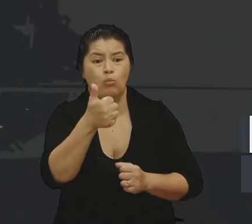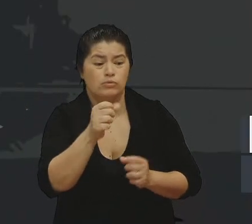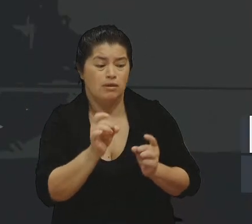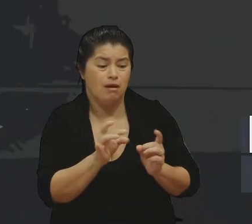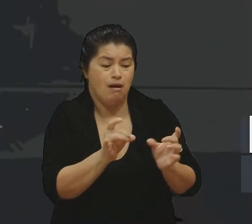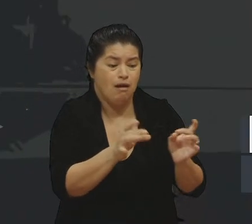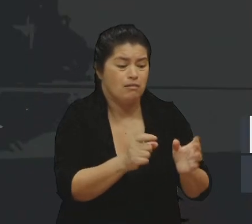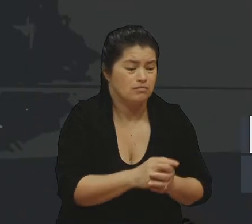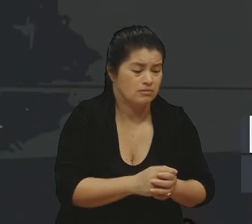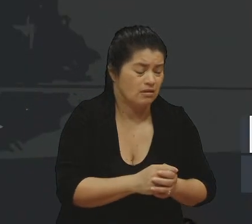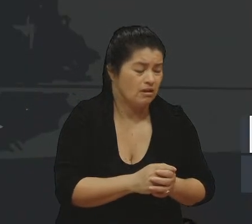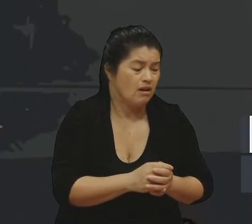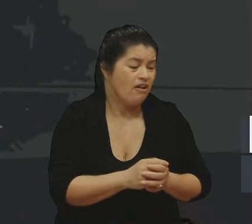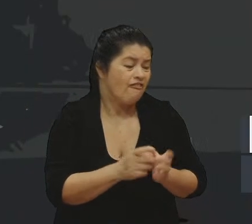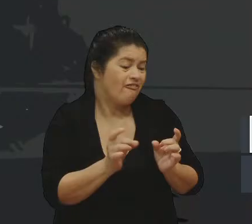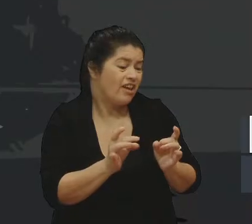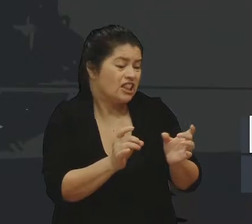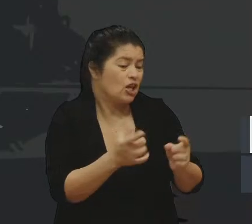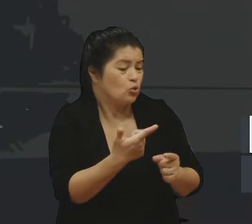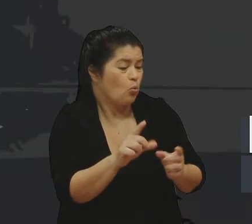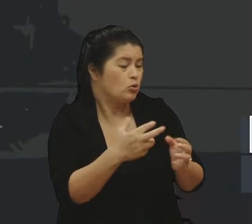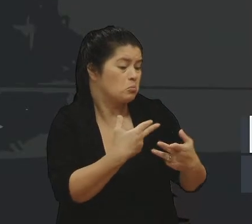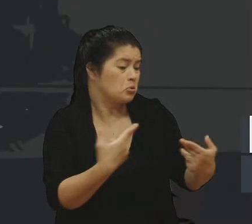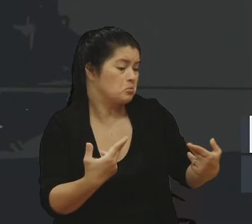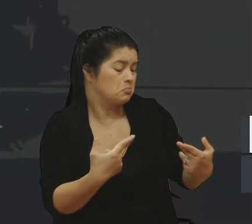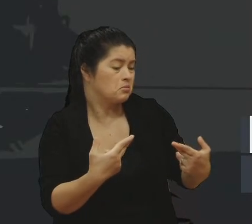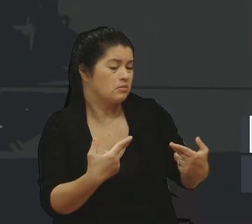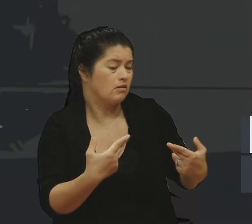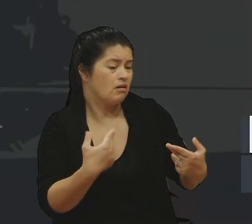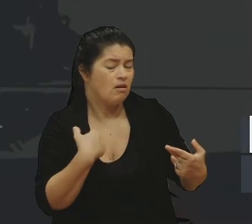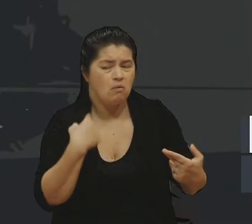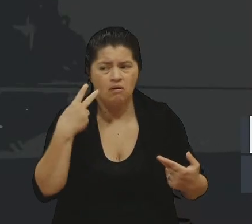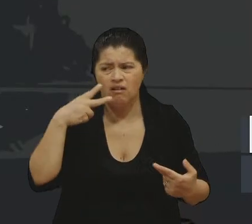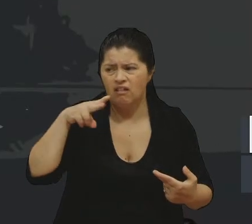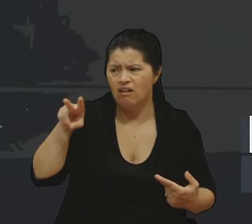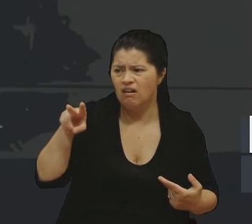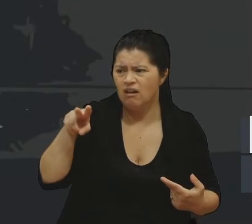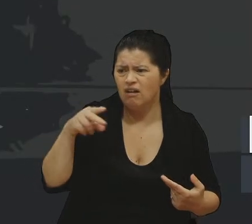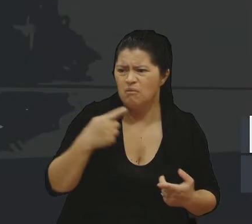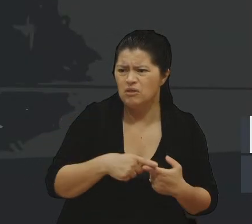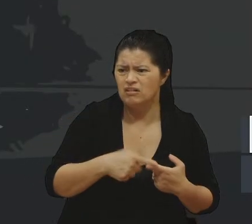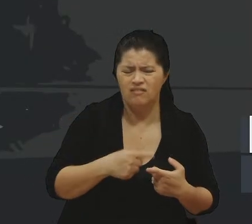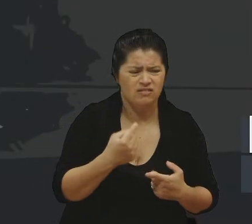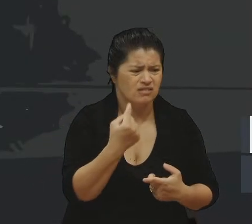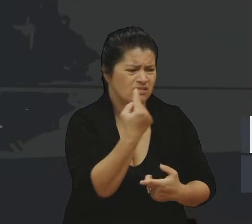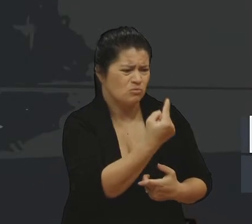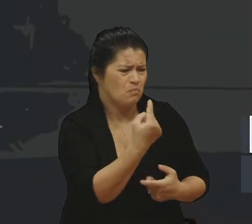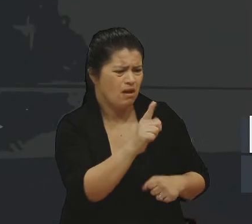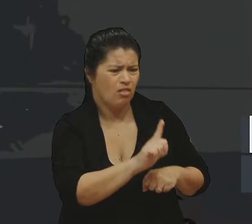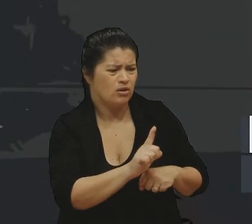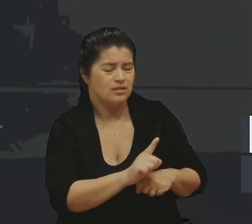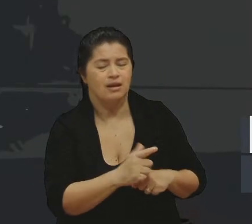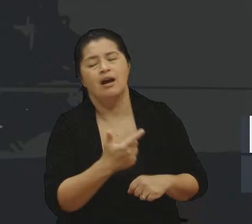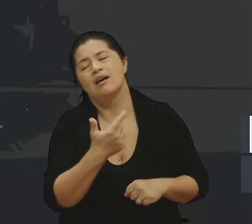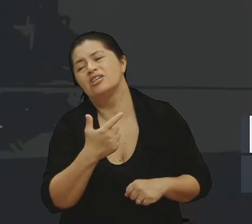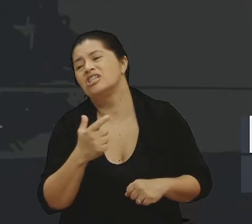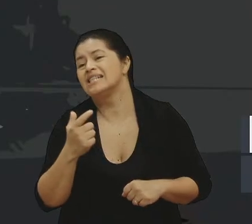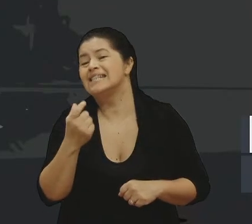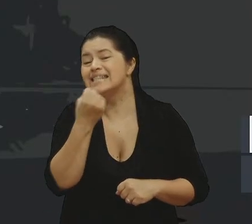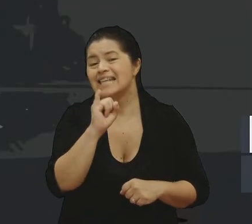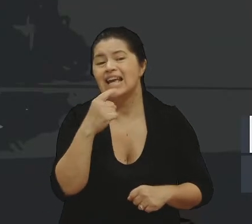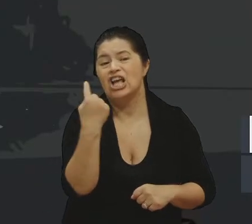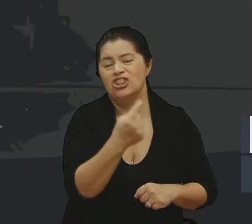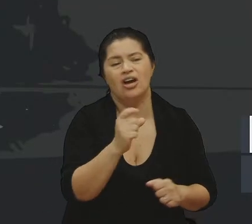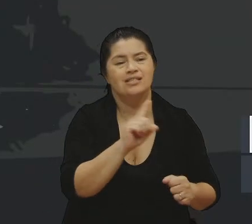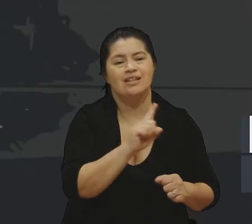dizer, cara, tem que botar mais versões no mercado. O mercado todo trabalha com mais de uma opção, porque tu tem uma só. Então, alguém já está fazendo, gente. Se a gente não fizer, está tudo